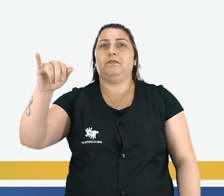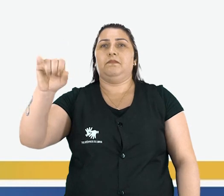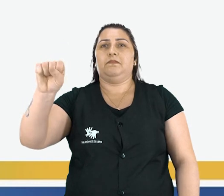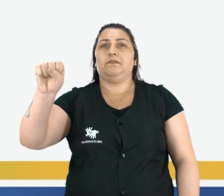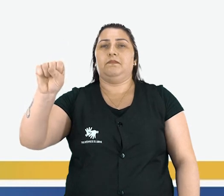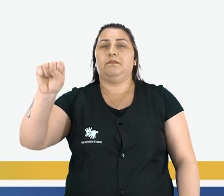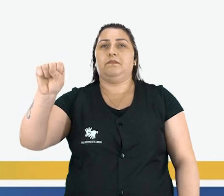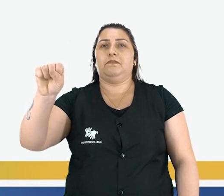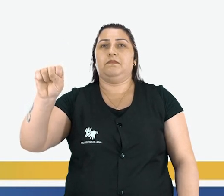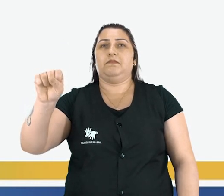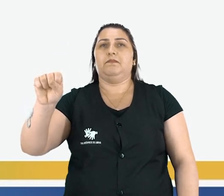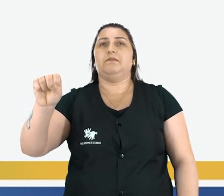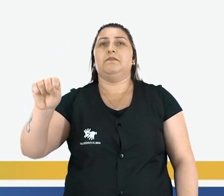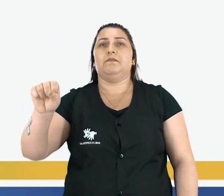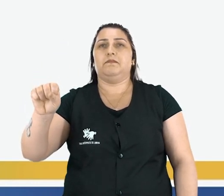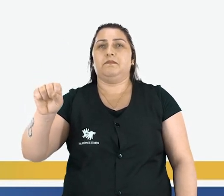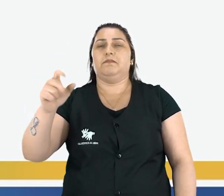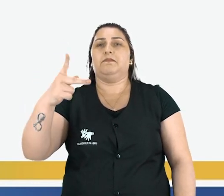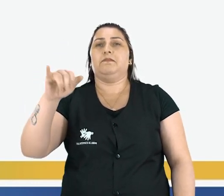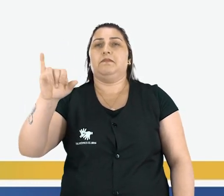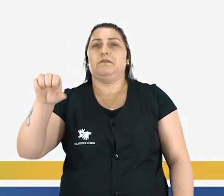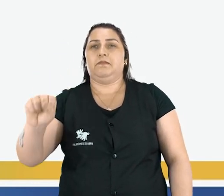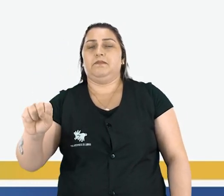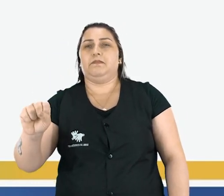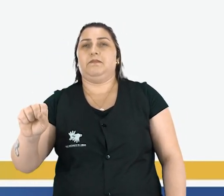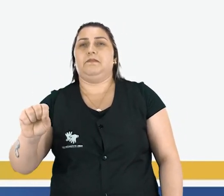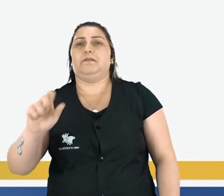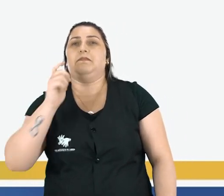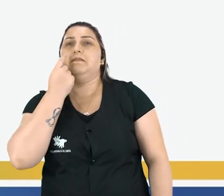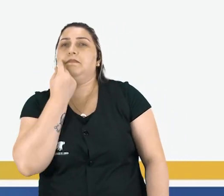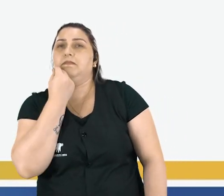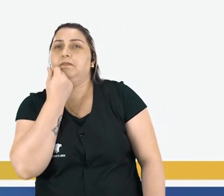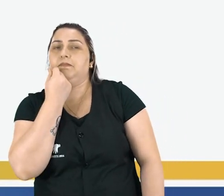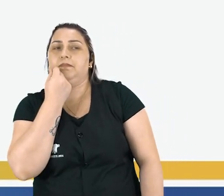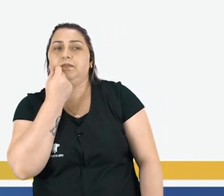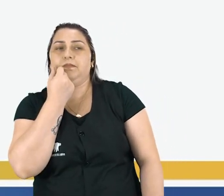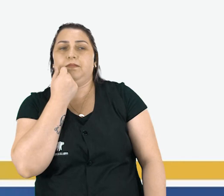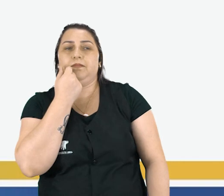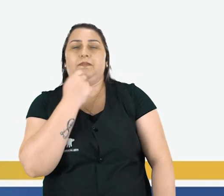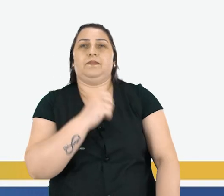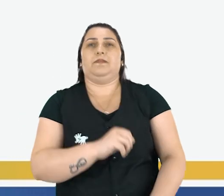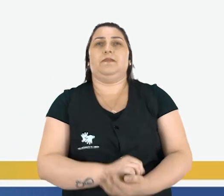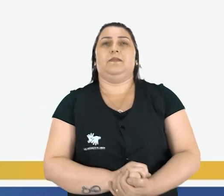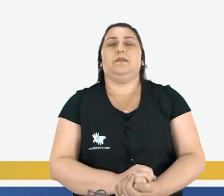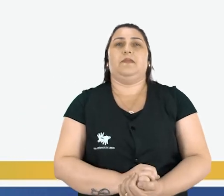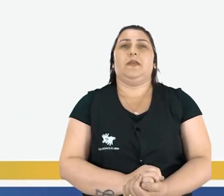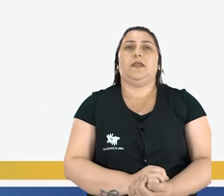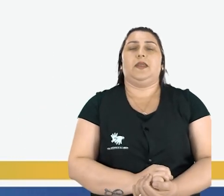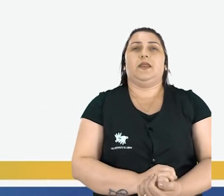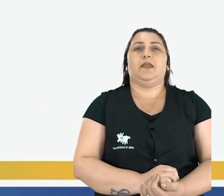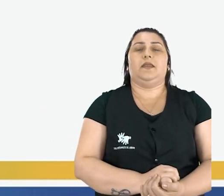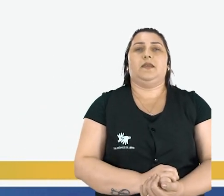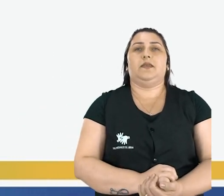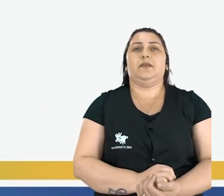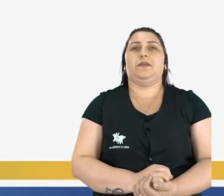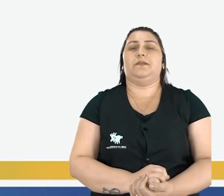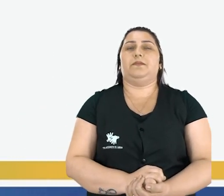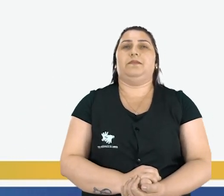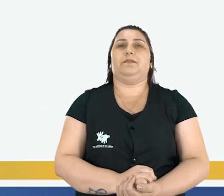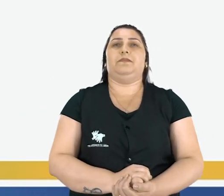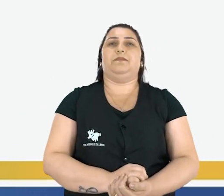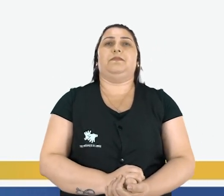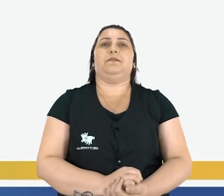lápis sobrou o que a letra p' eu e o Wesley que forma outro pedacinho a sílaba pense temos aí a